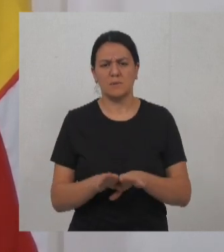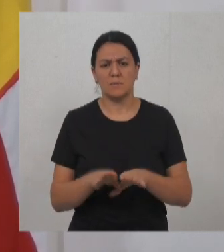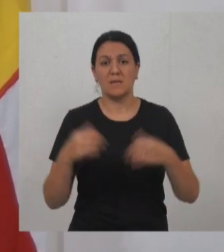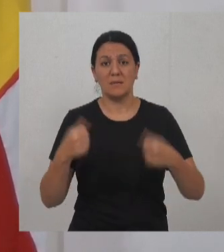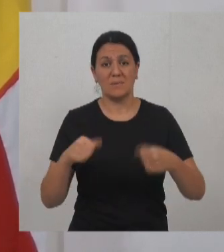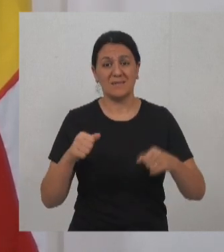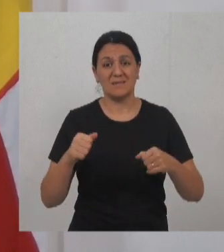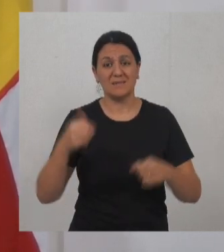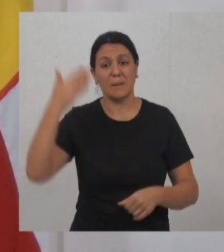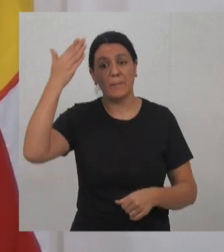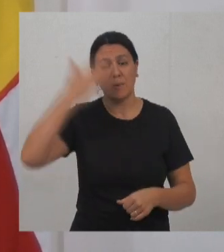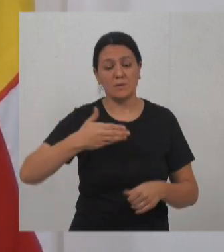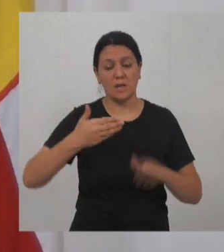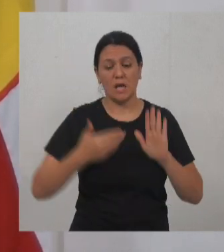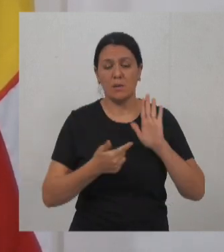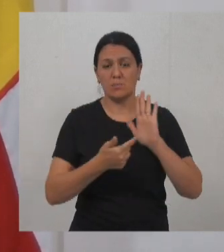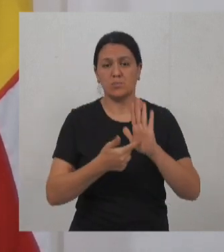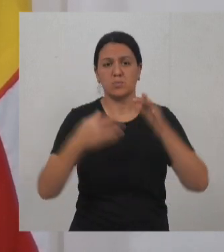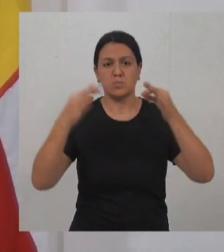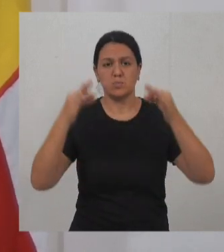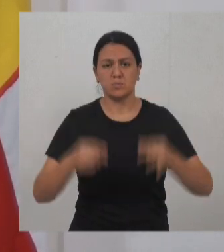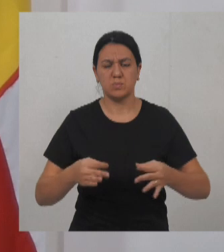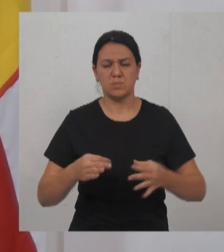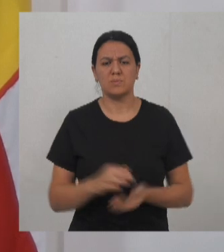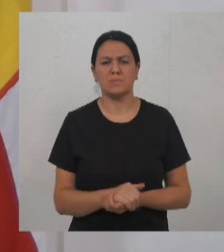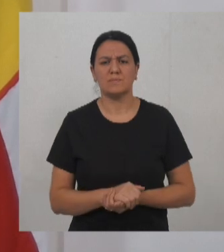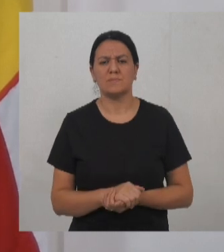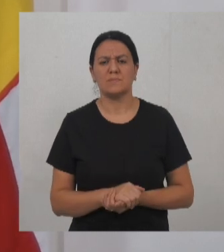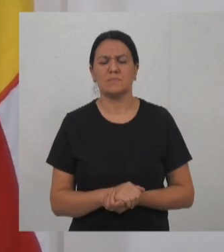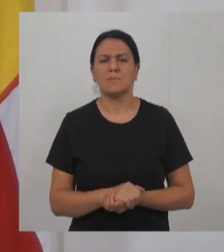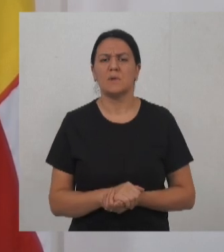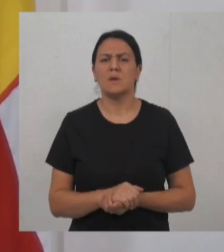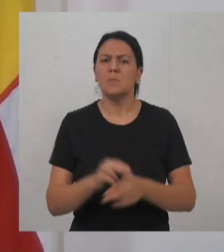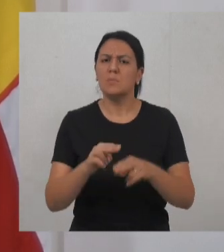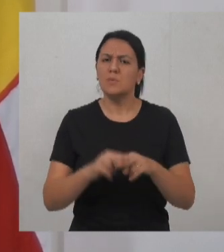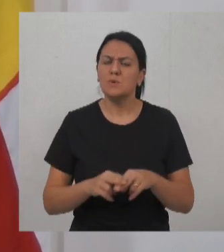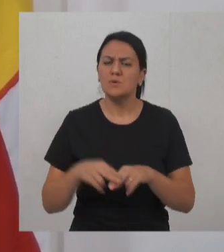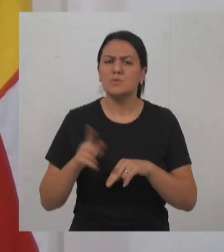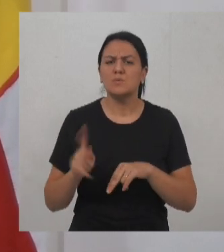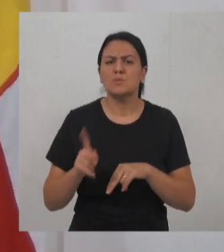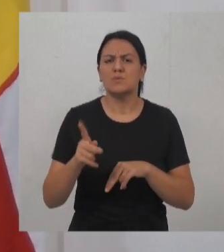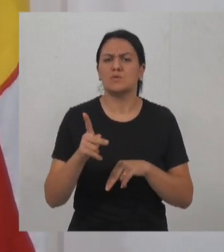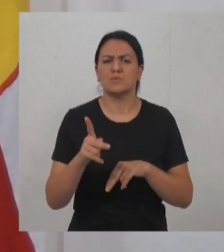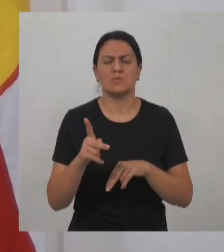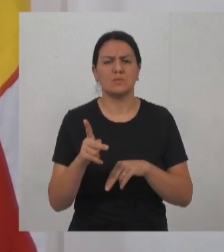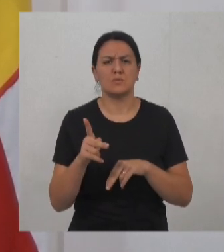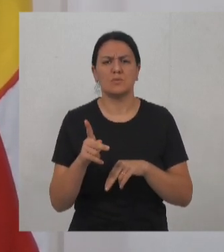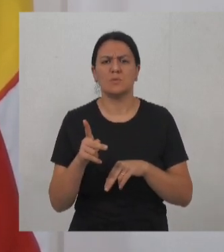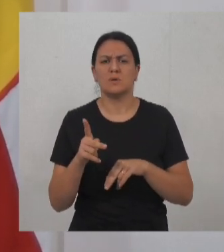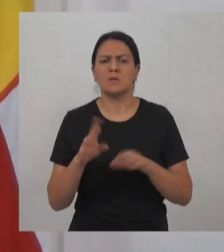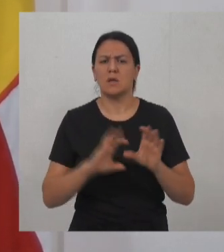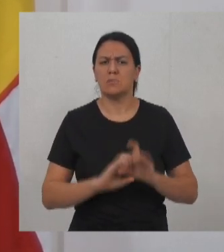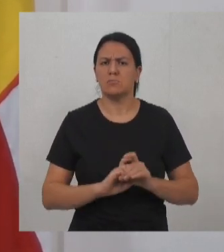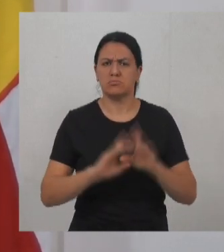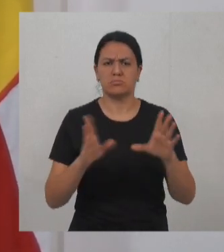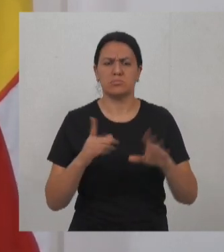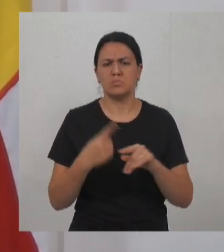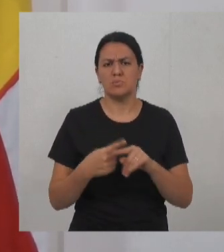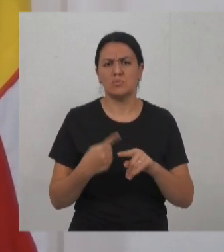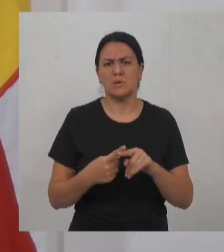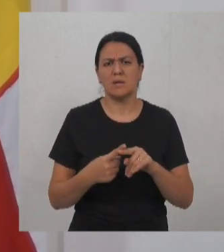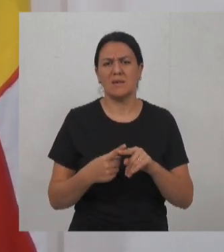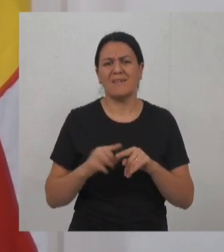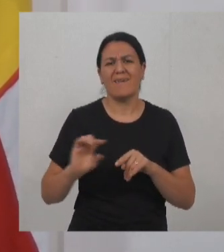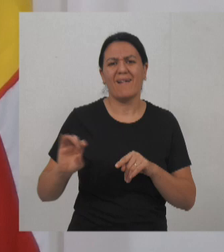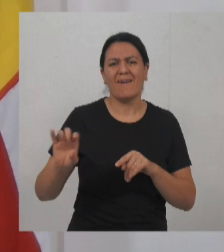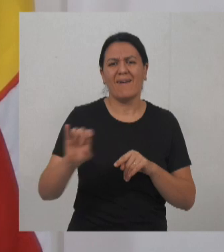de contas. Então, o exercício democrático continua sendo reafirmado até o momento de que todas as campanhas sejam devidamente